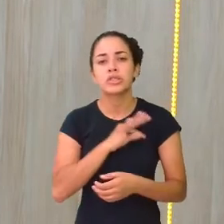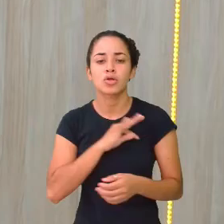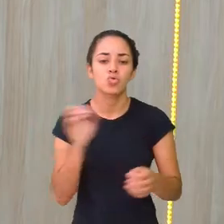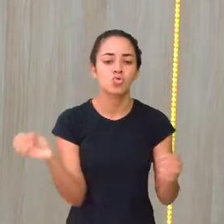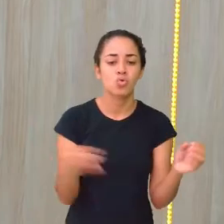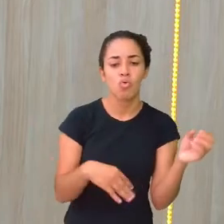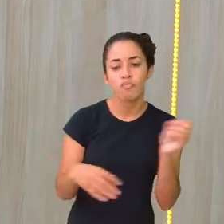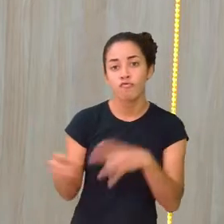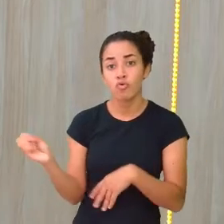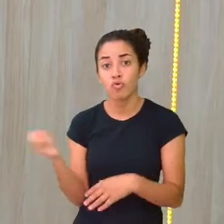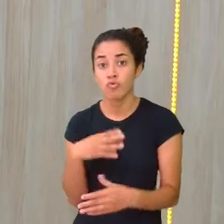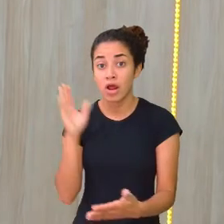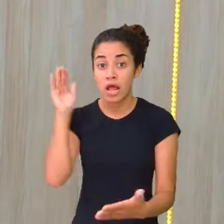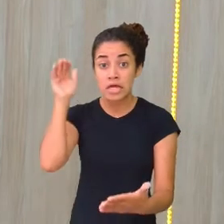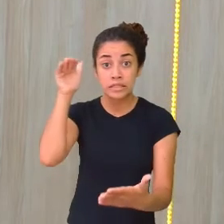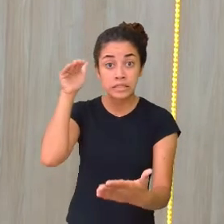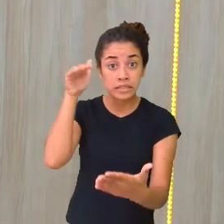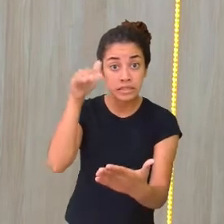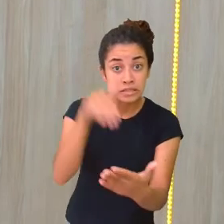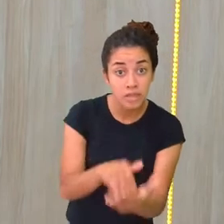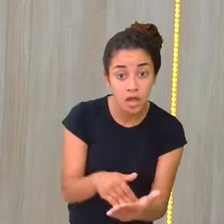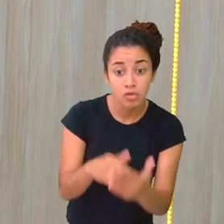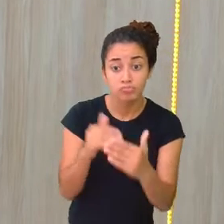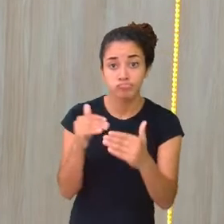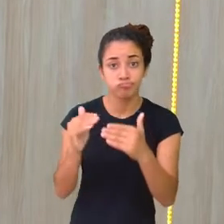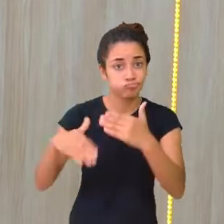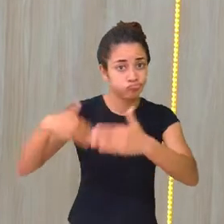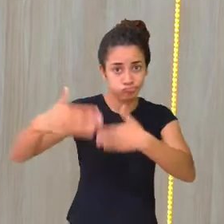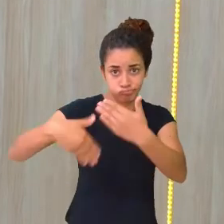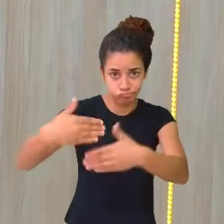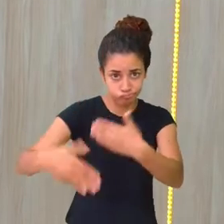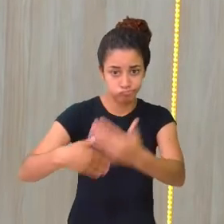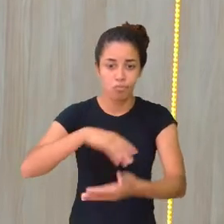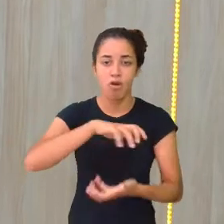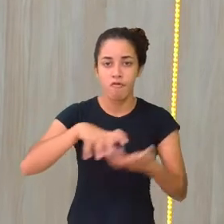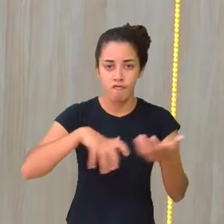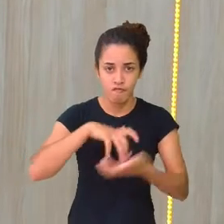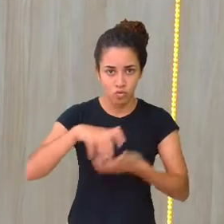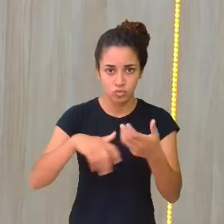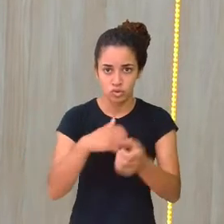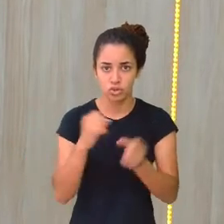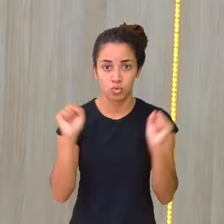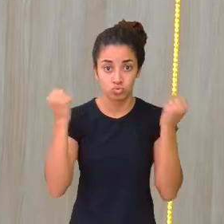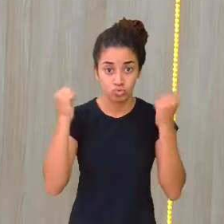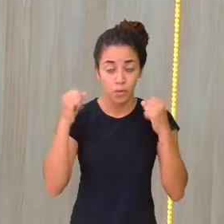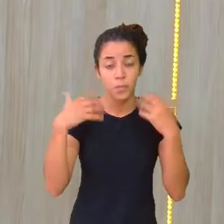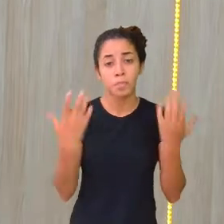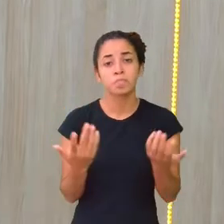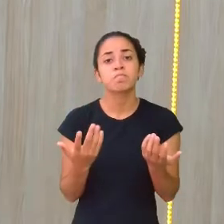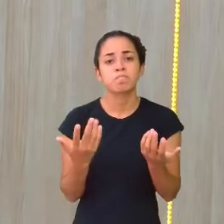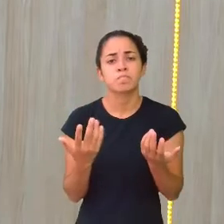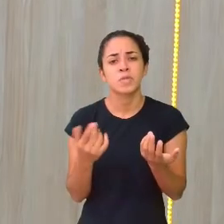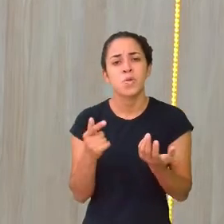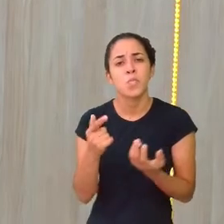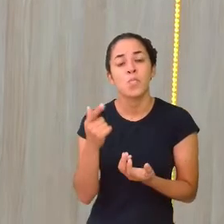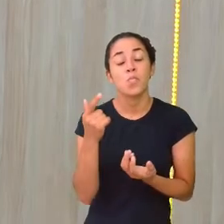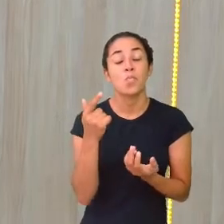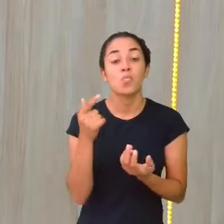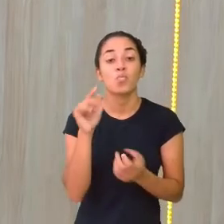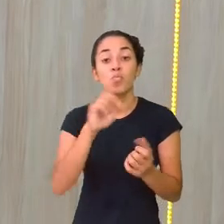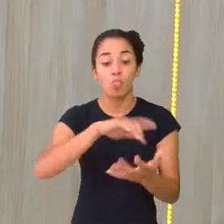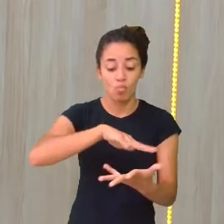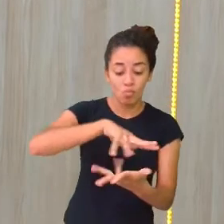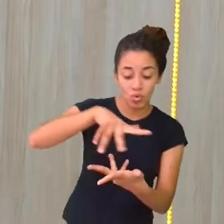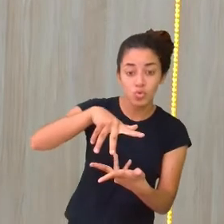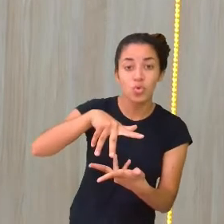até chegar nesse recorte bem mais na frente das revoluções industriais, então, ou seja, o mundo está ficando bem